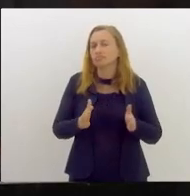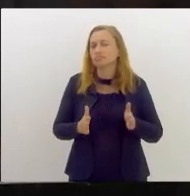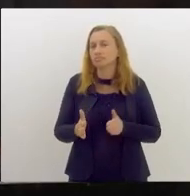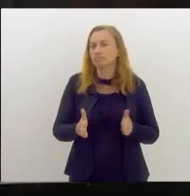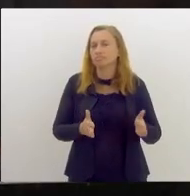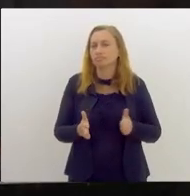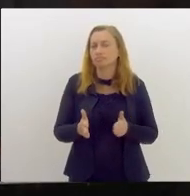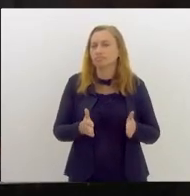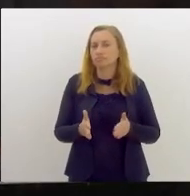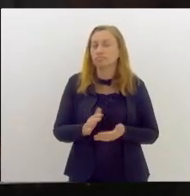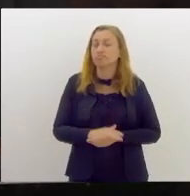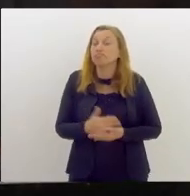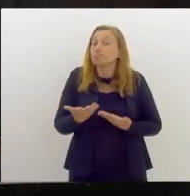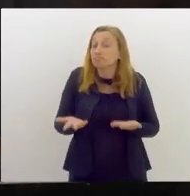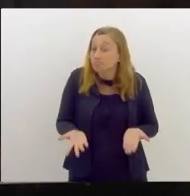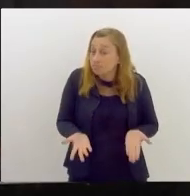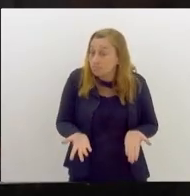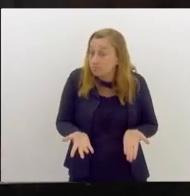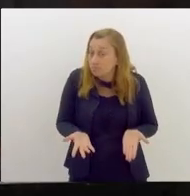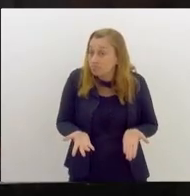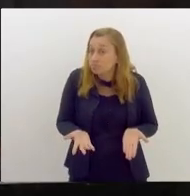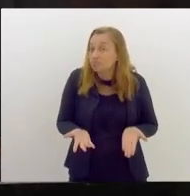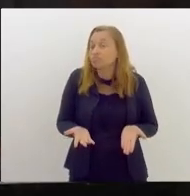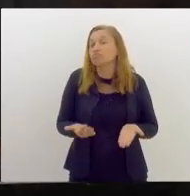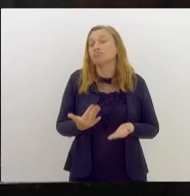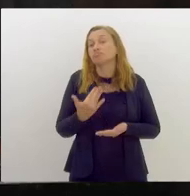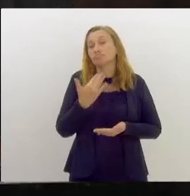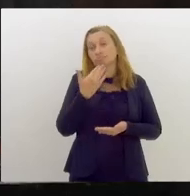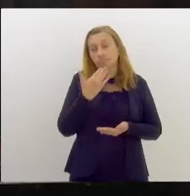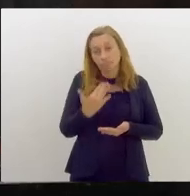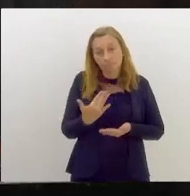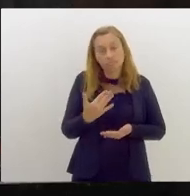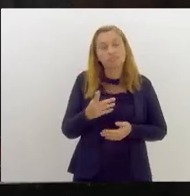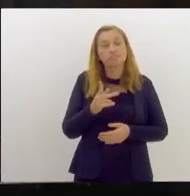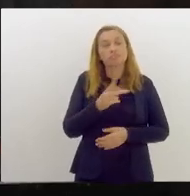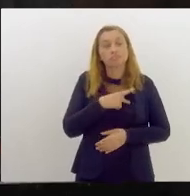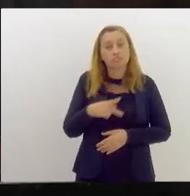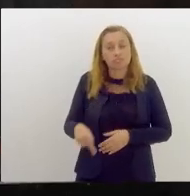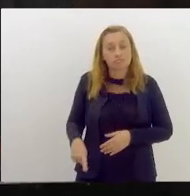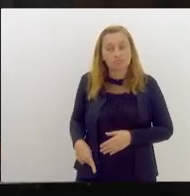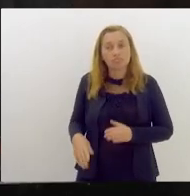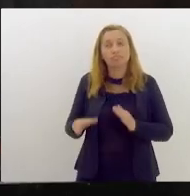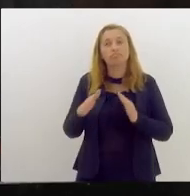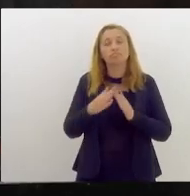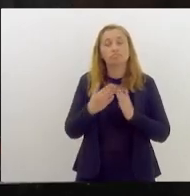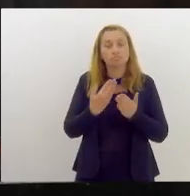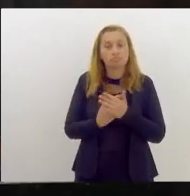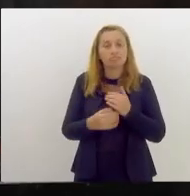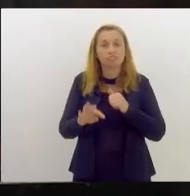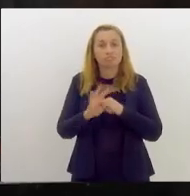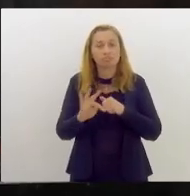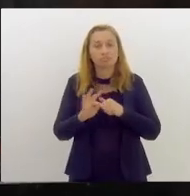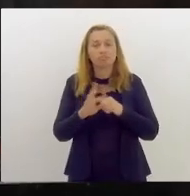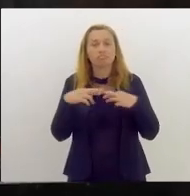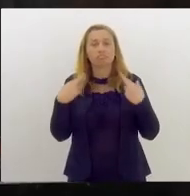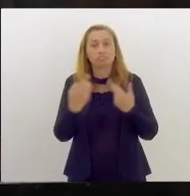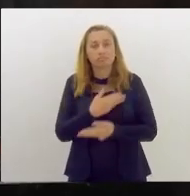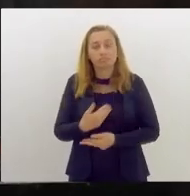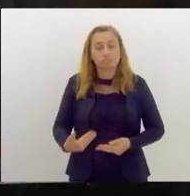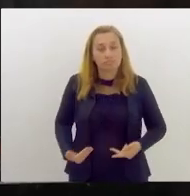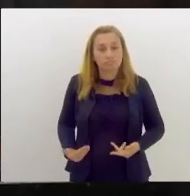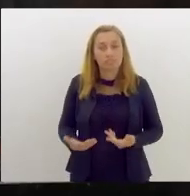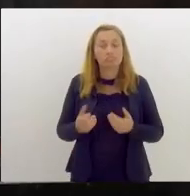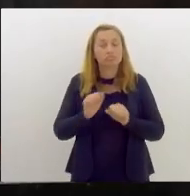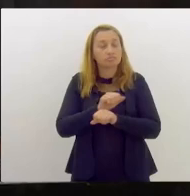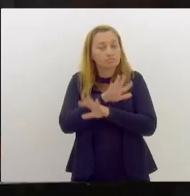o tempo determinado Então nós vamos inquirir o presidente da Faetec Na audiência pública sobre esse procedimento dar